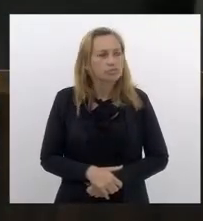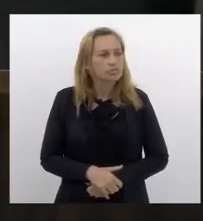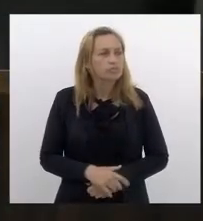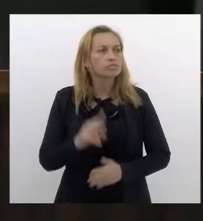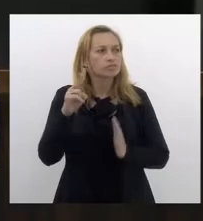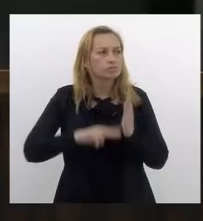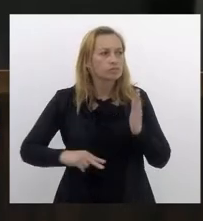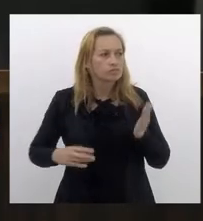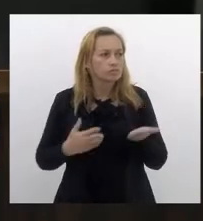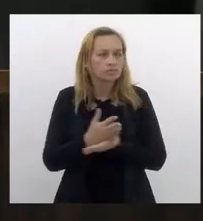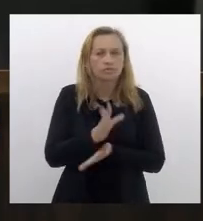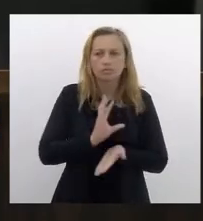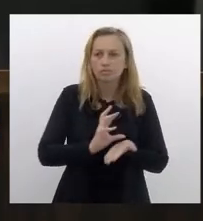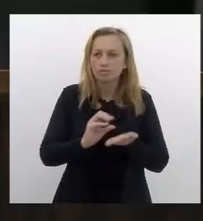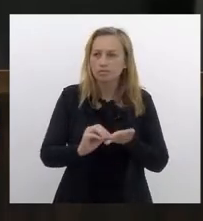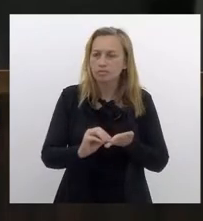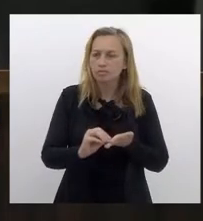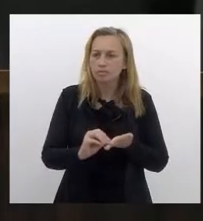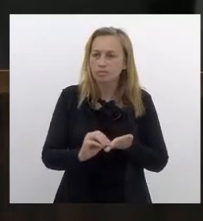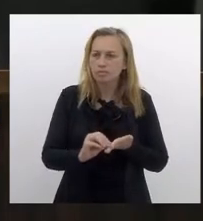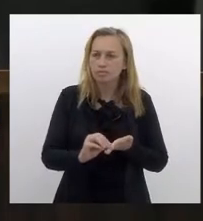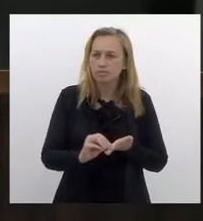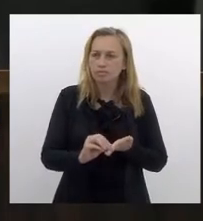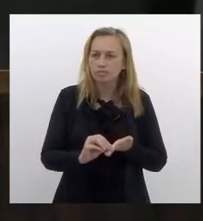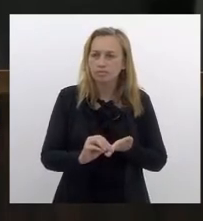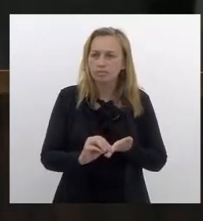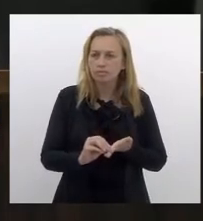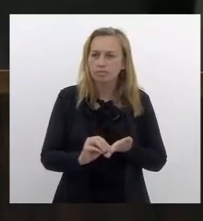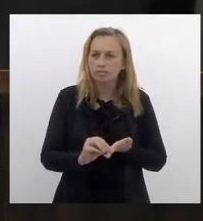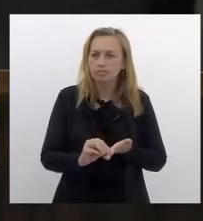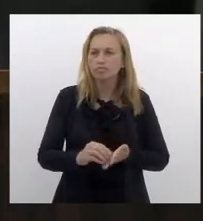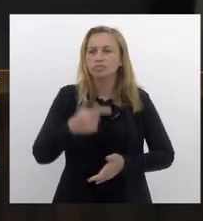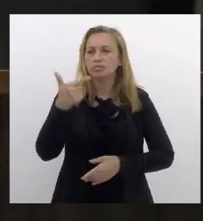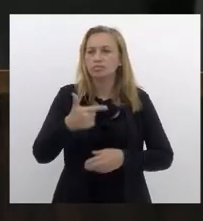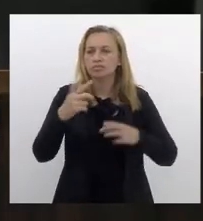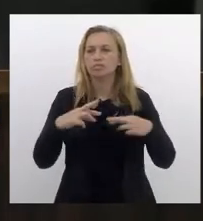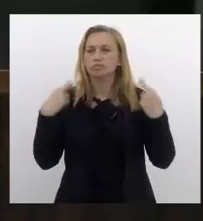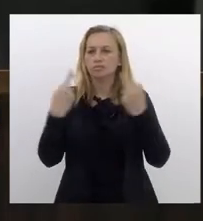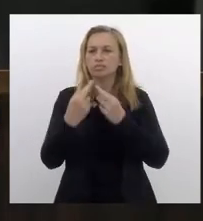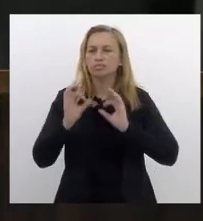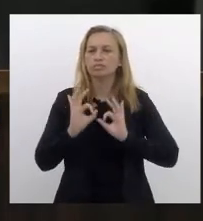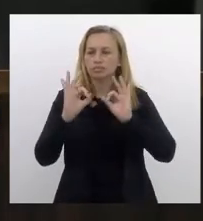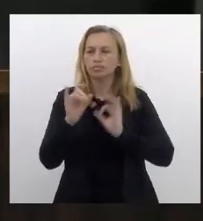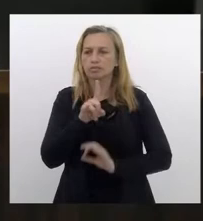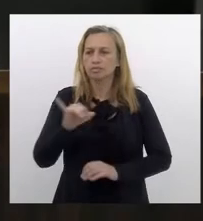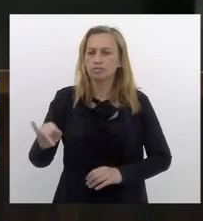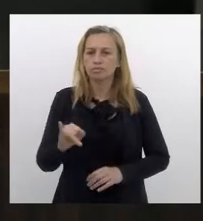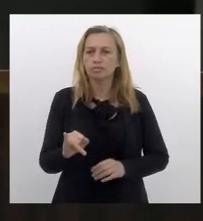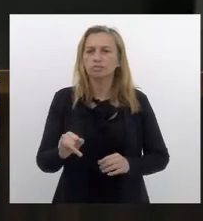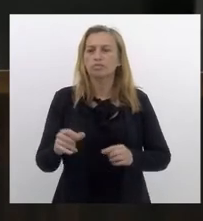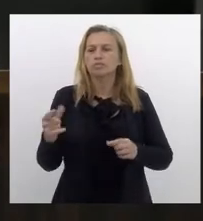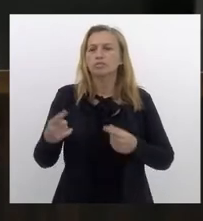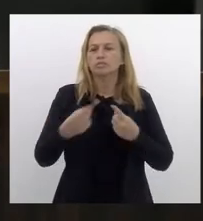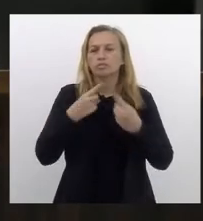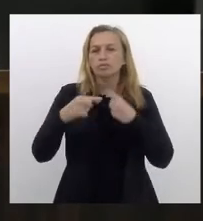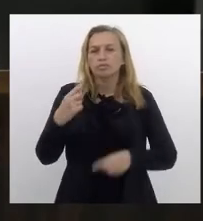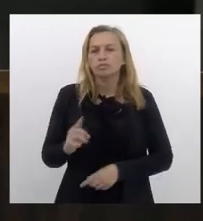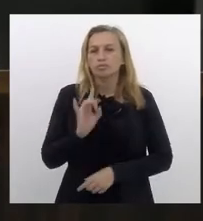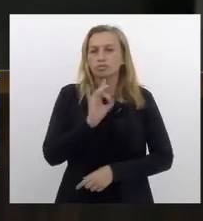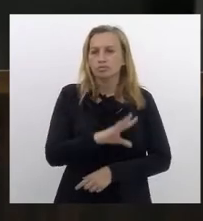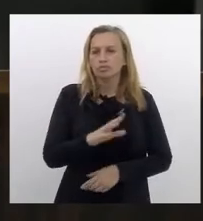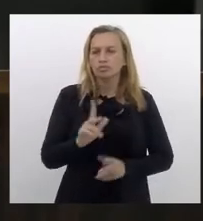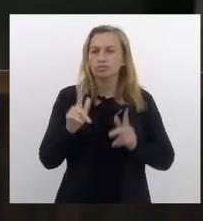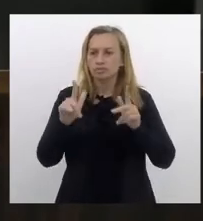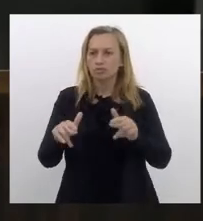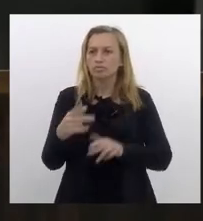Lida e aprovada a ata, passa-se a segunda sessão extraordinária do dia. Regime de urgência e discussão única, mesma